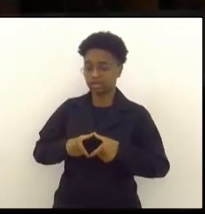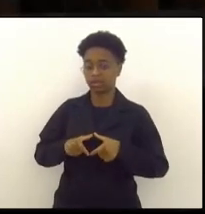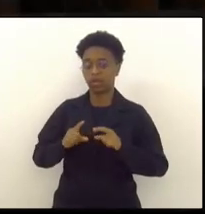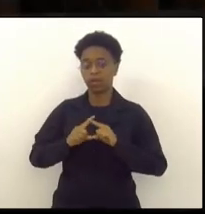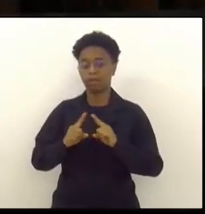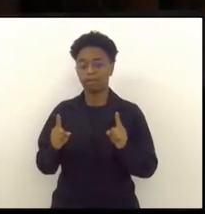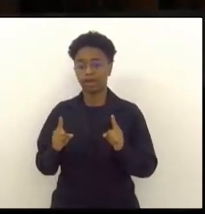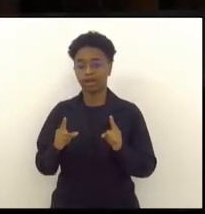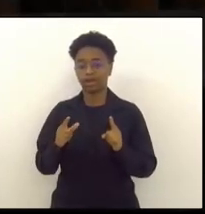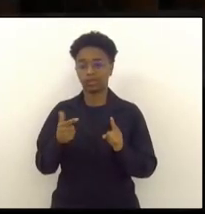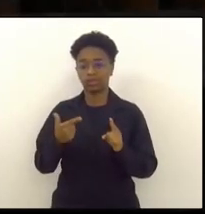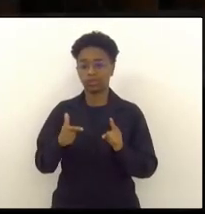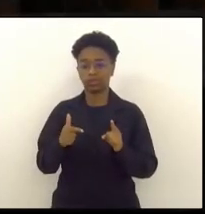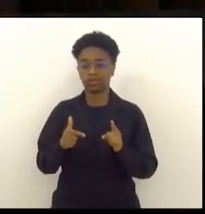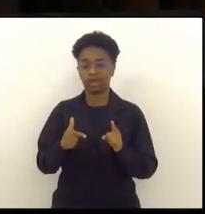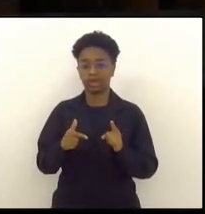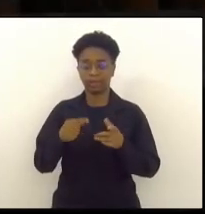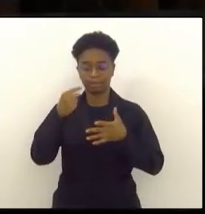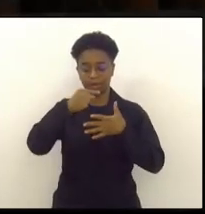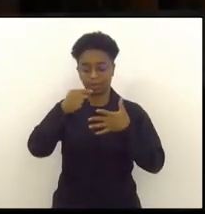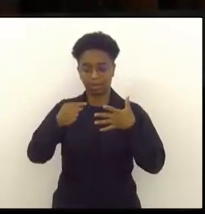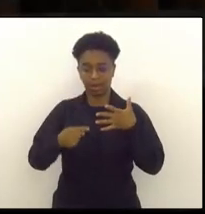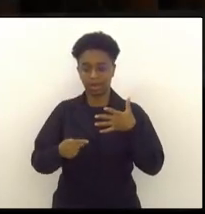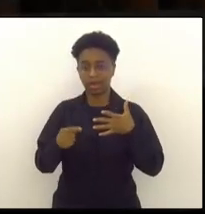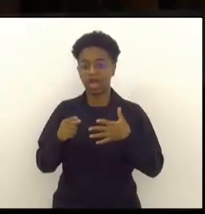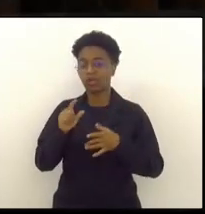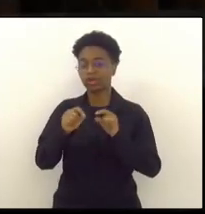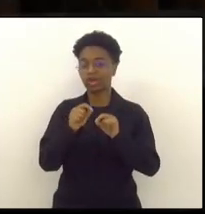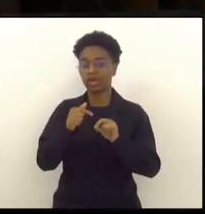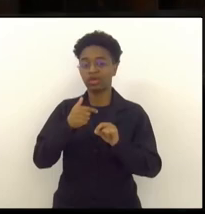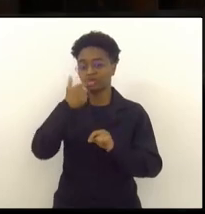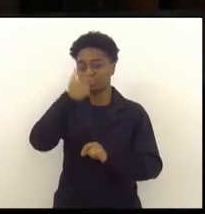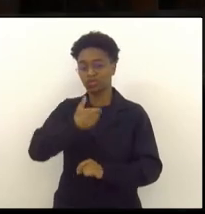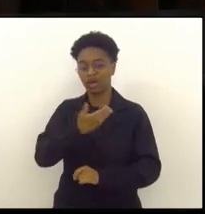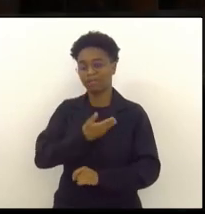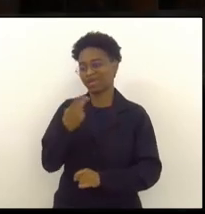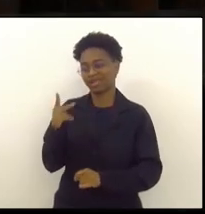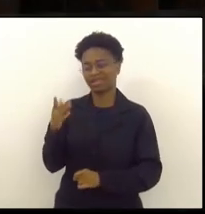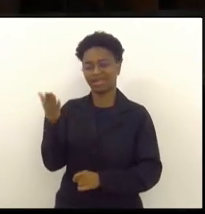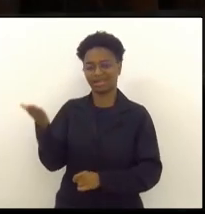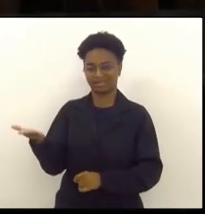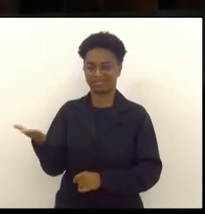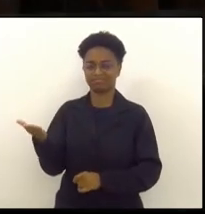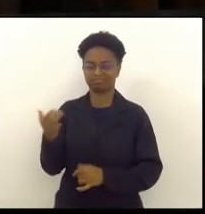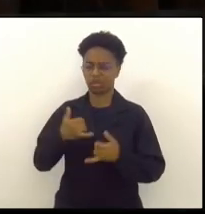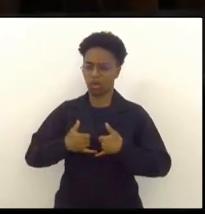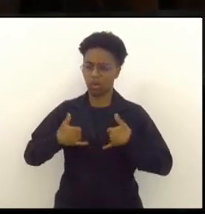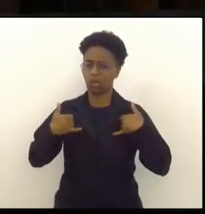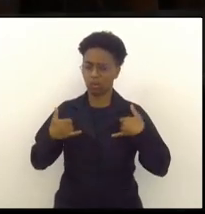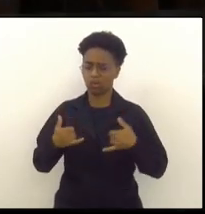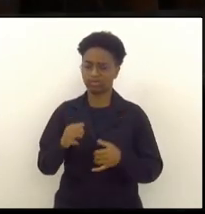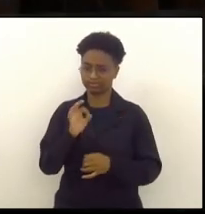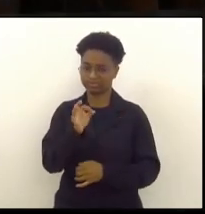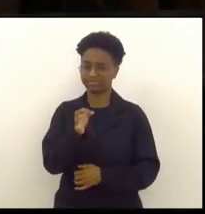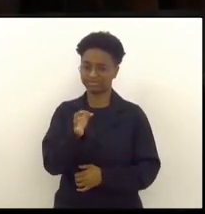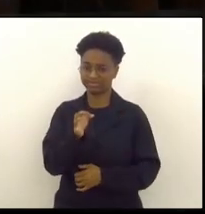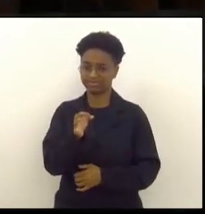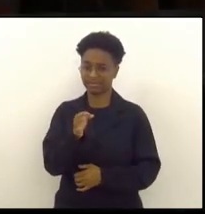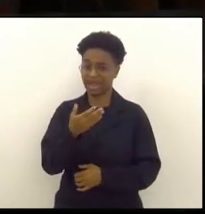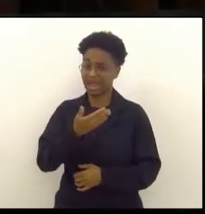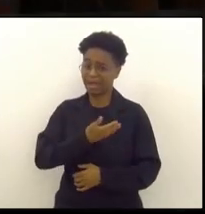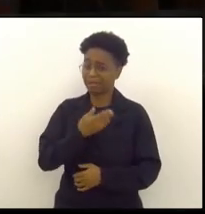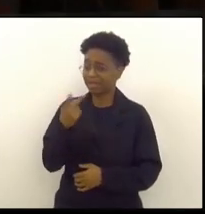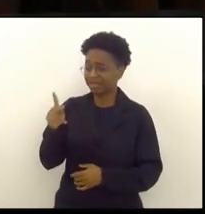está nos títulos que o deputado leu no início, é que eu sou amiga do senhor Orlandino. Olha que orgulho, não é? Ser